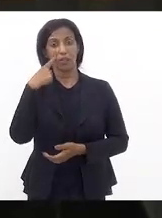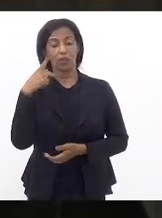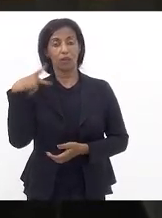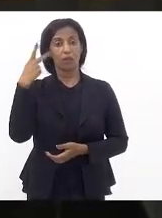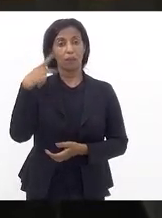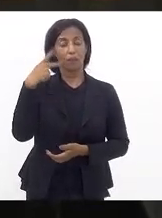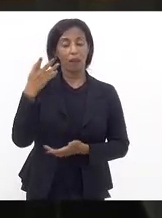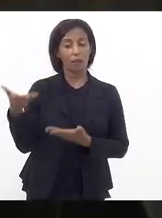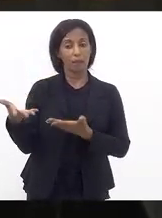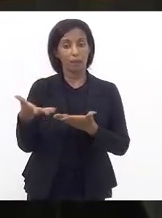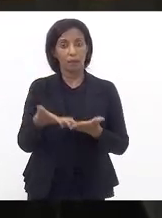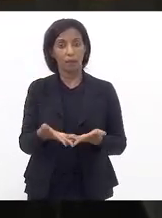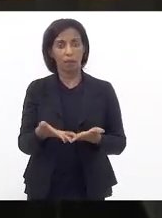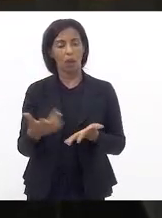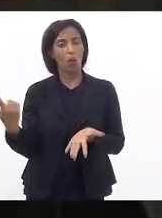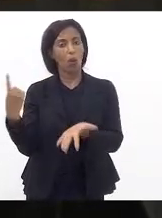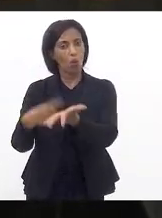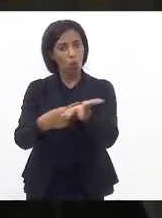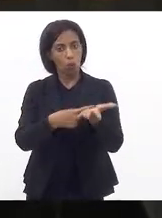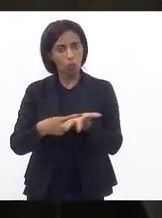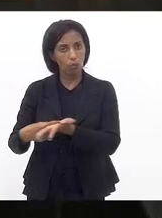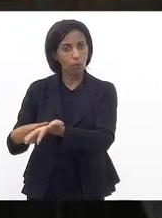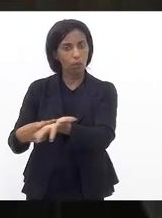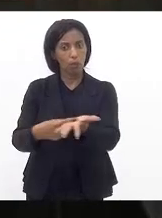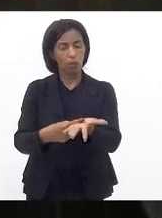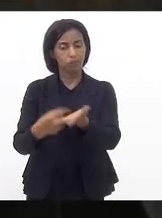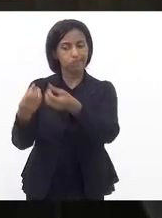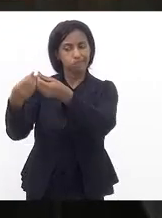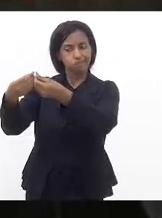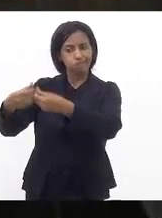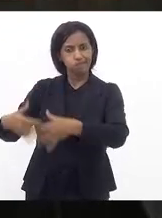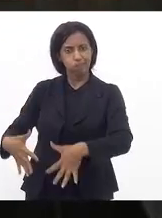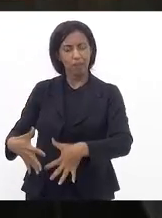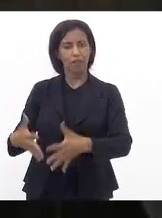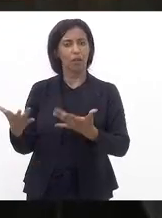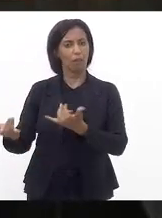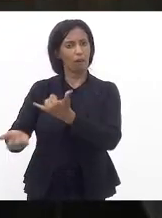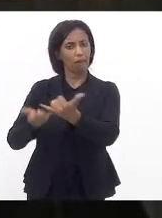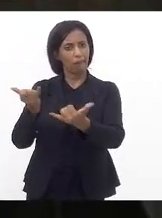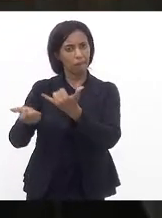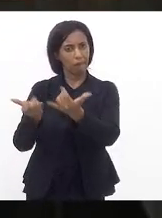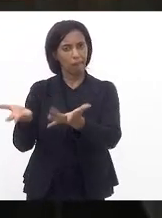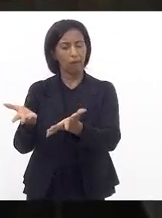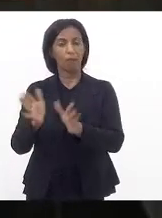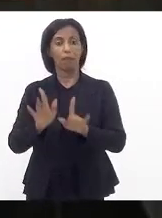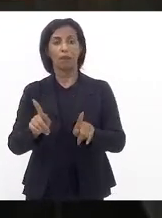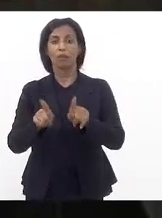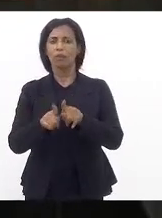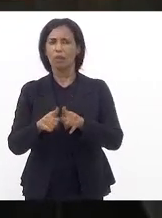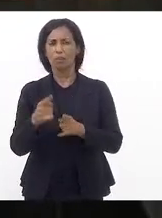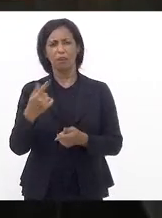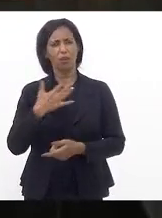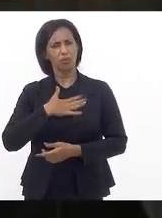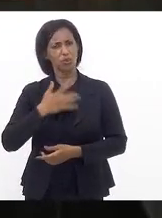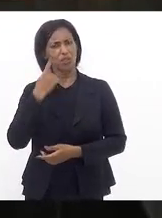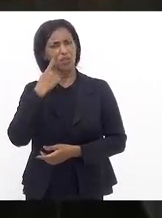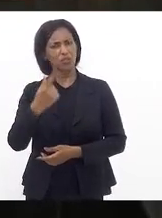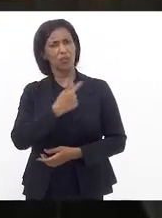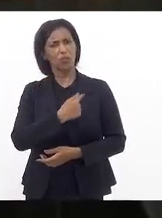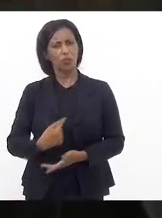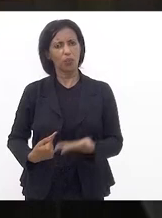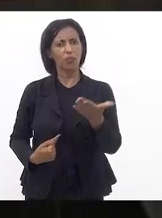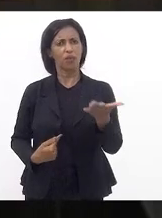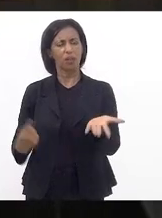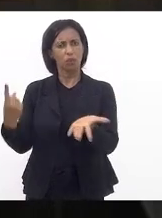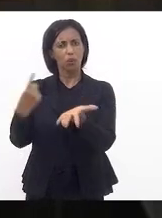vendo o Parlamento aqui comprometido em derrubar essa palhaçada Mas eu também gostaria muito de ver um